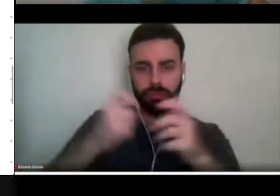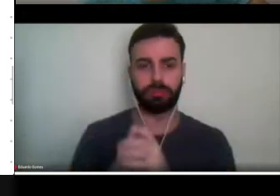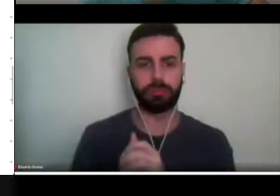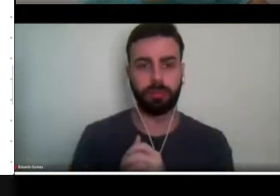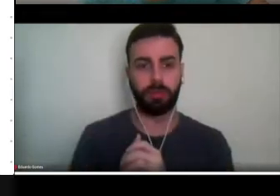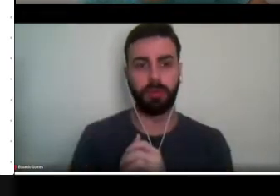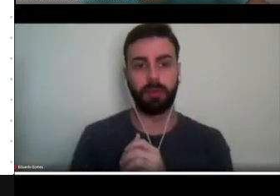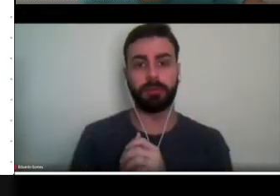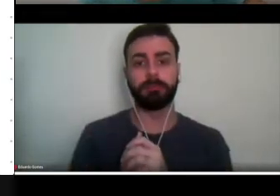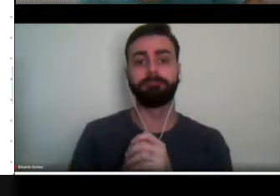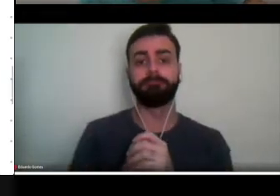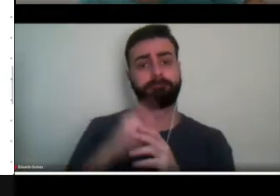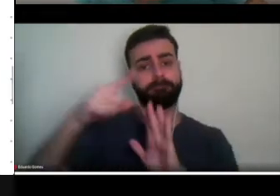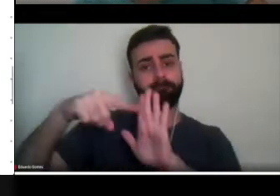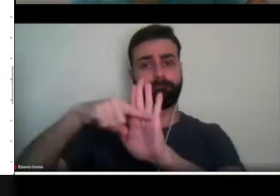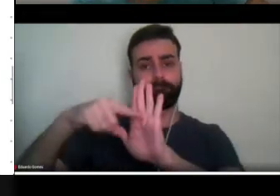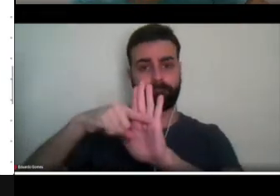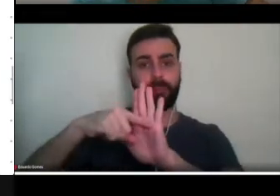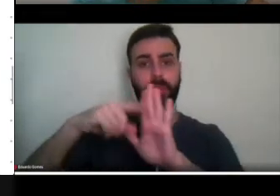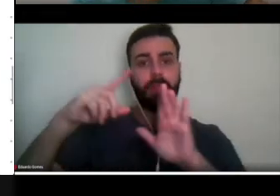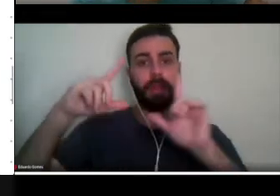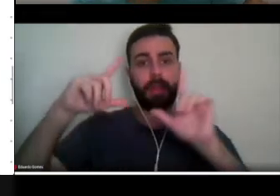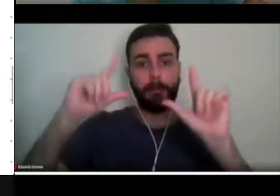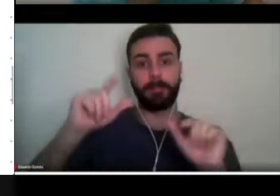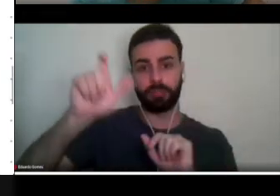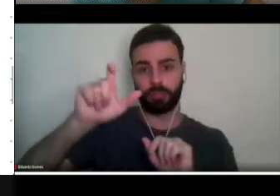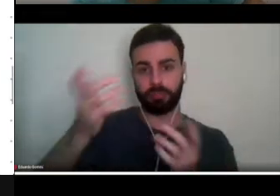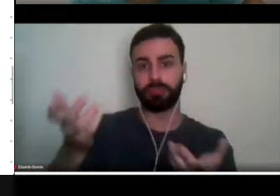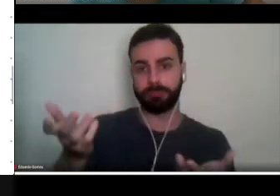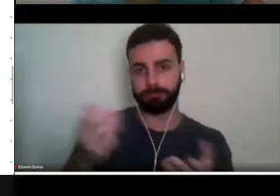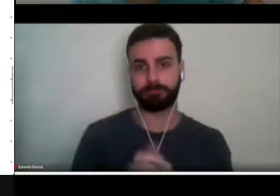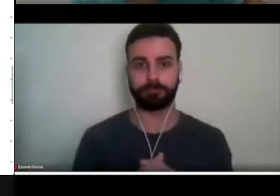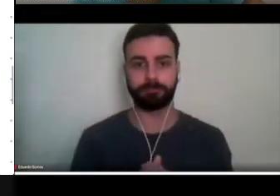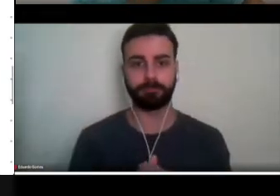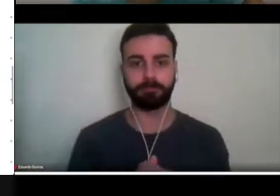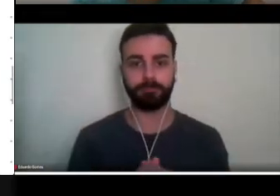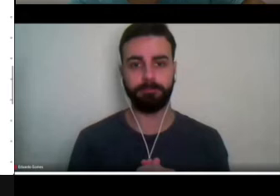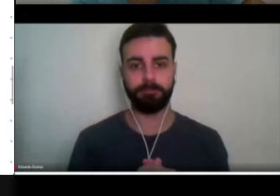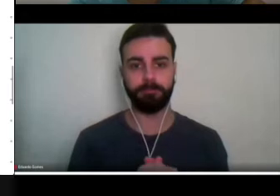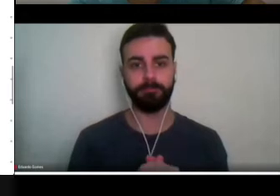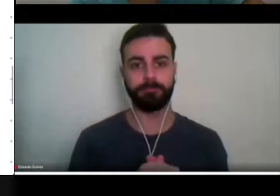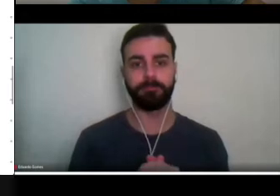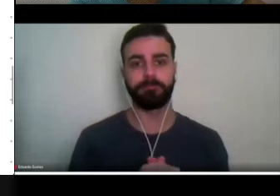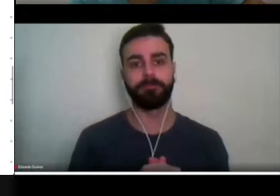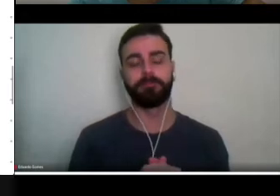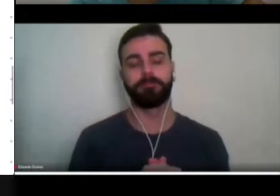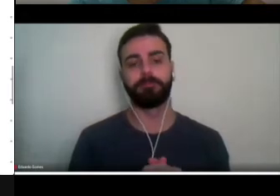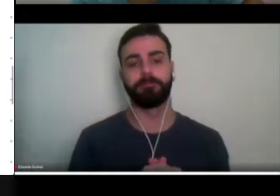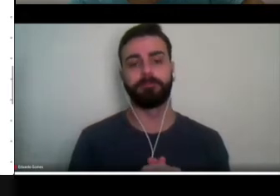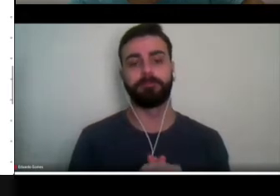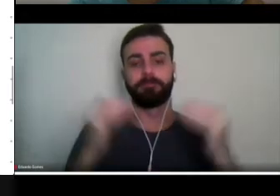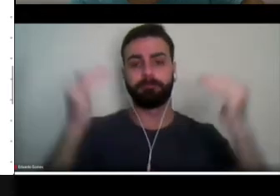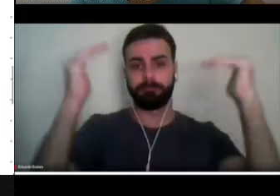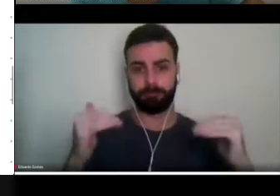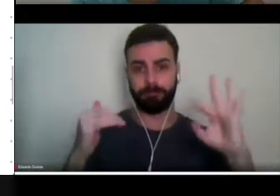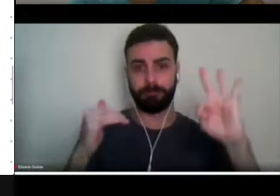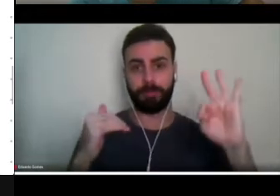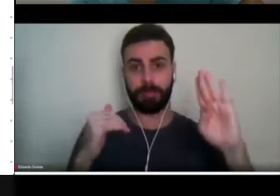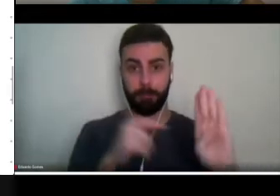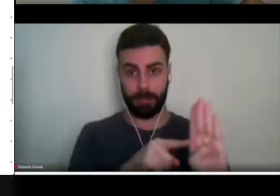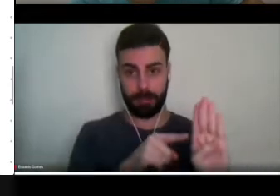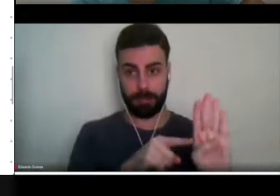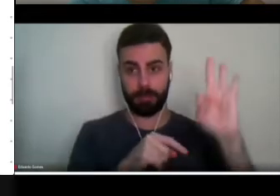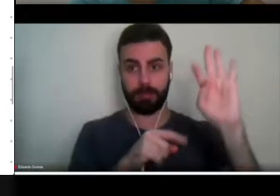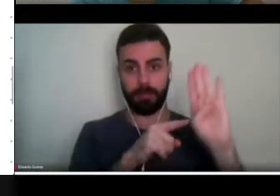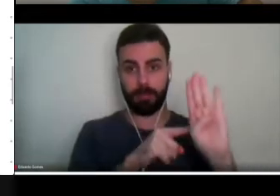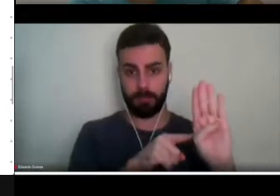zero, né? No tempo TB, observe aqui, ó, que a inclinação, ela